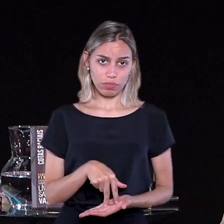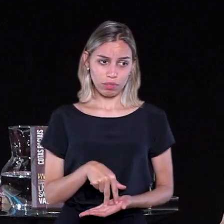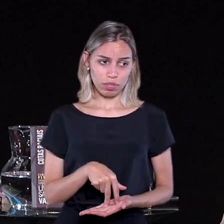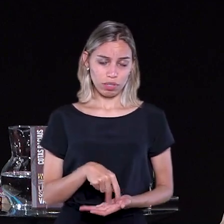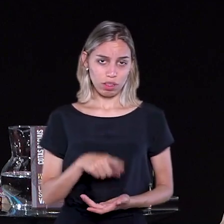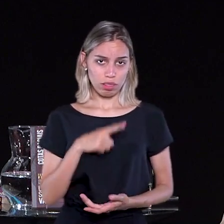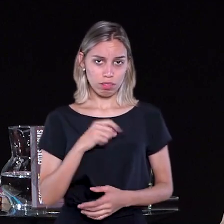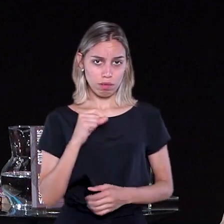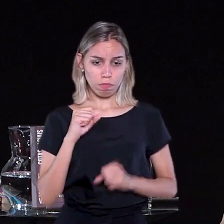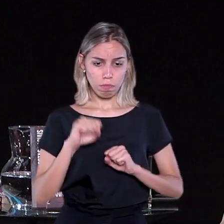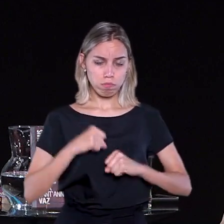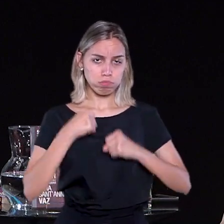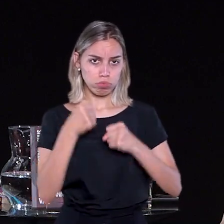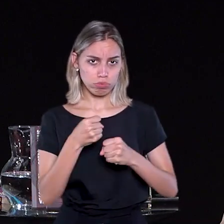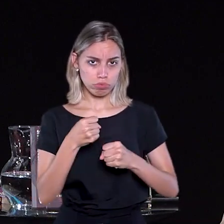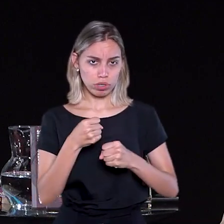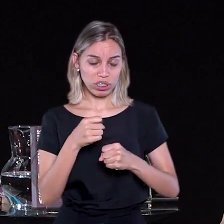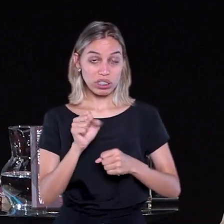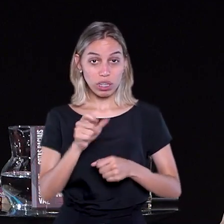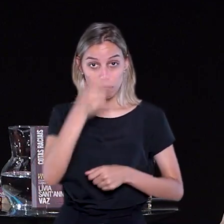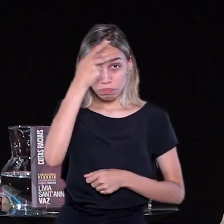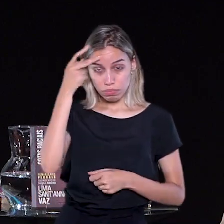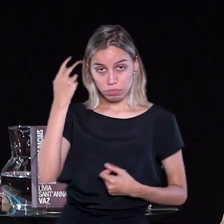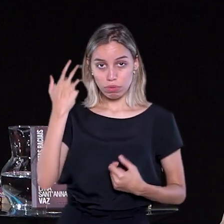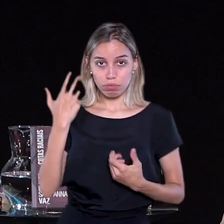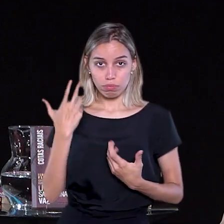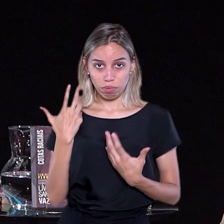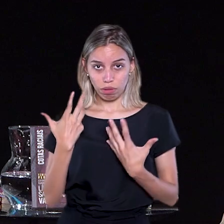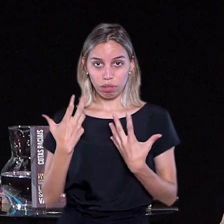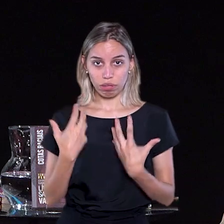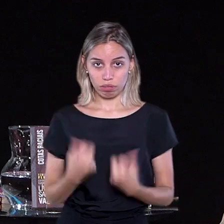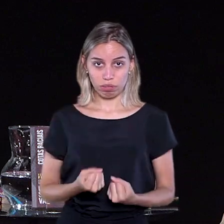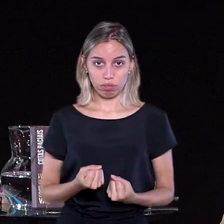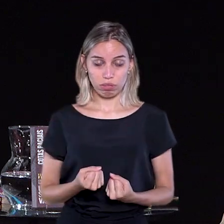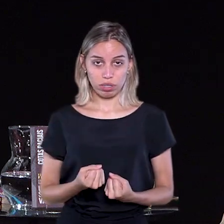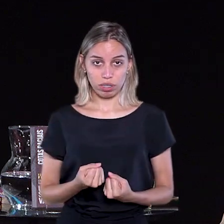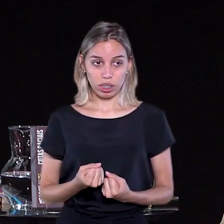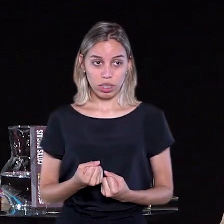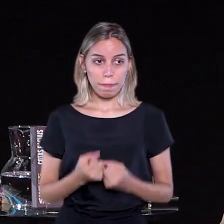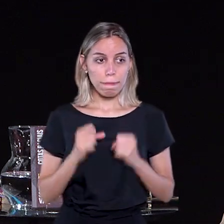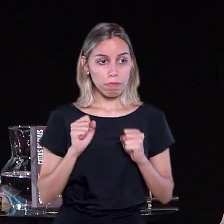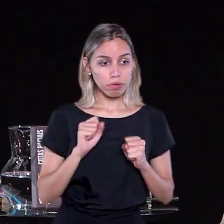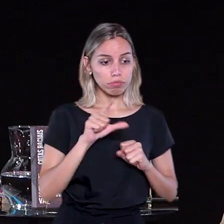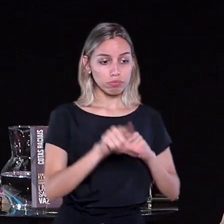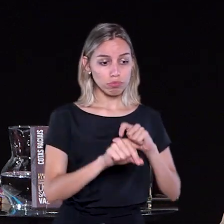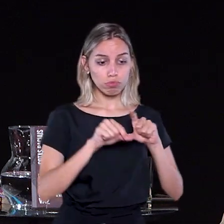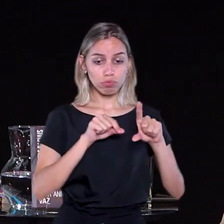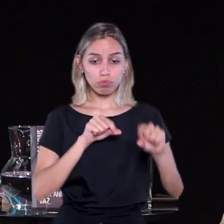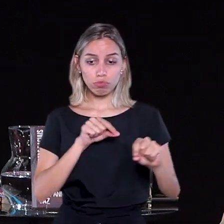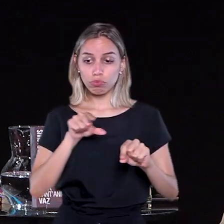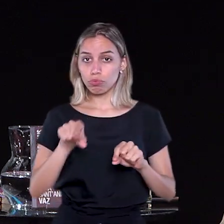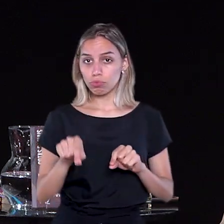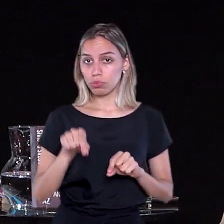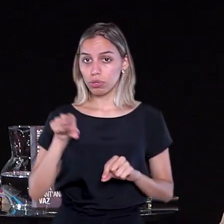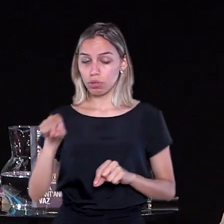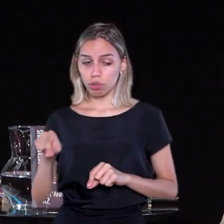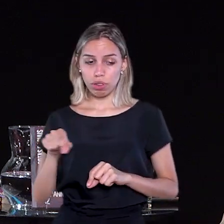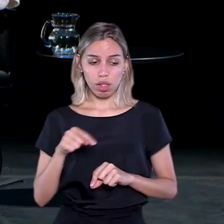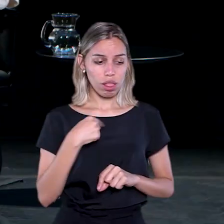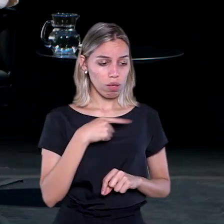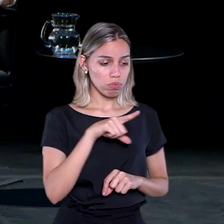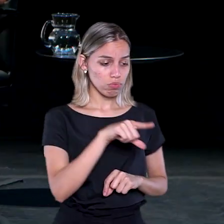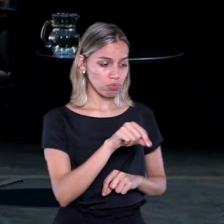quem tolera ou quem está na posição de dizer que tolera vai escolher o objeto de sua tolerância. Eu escolho quem